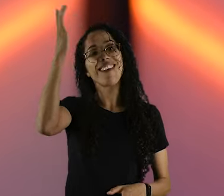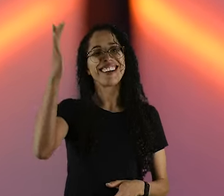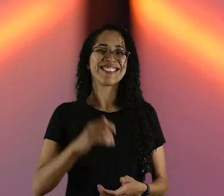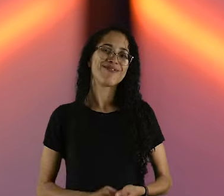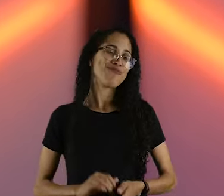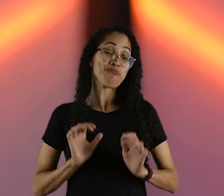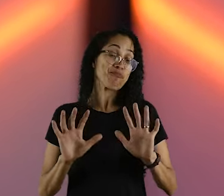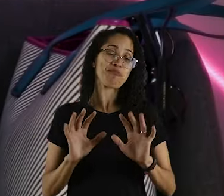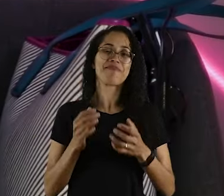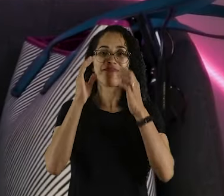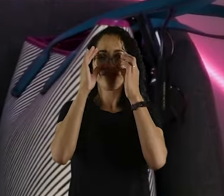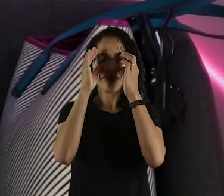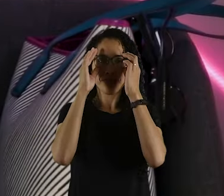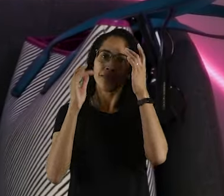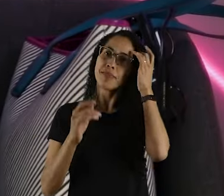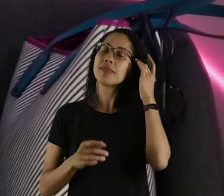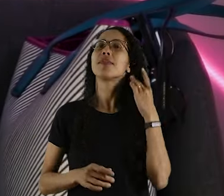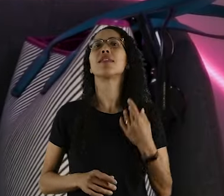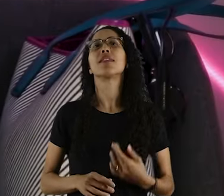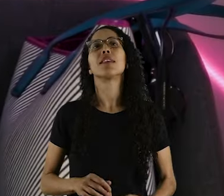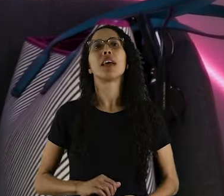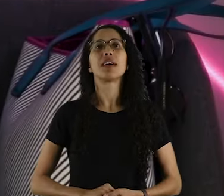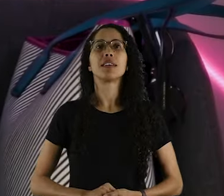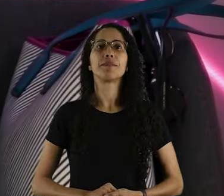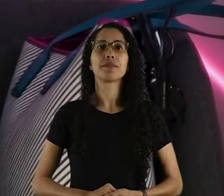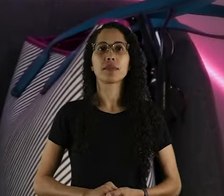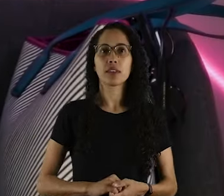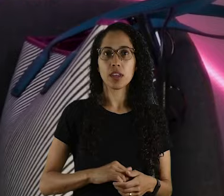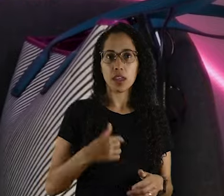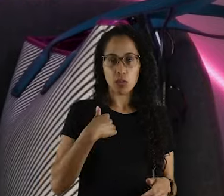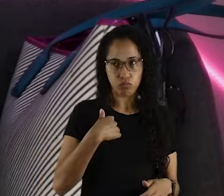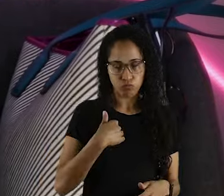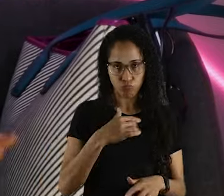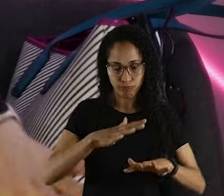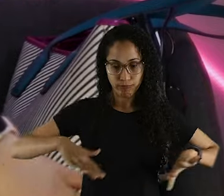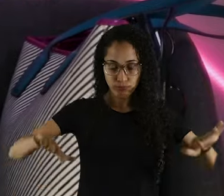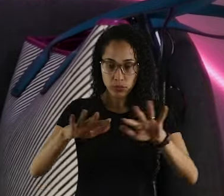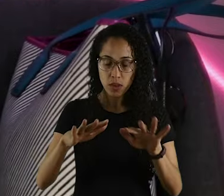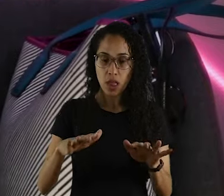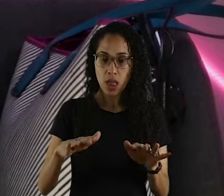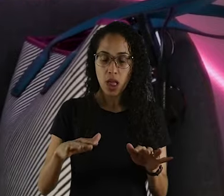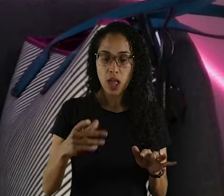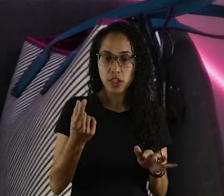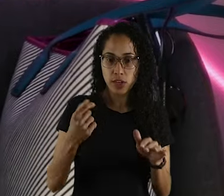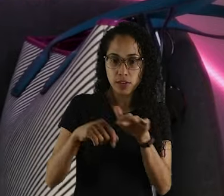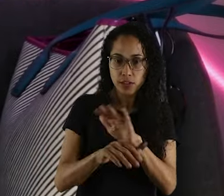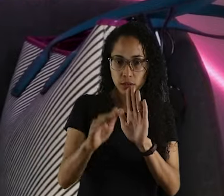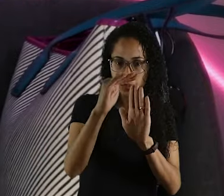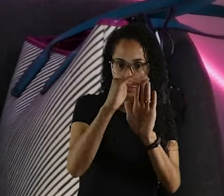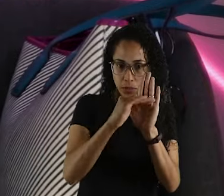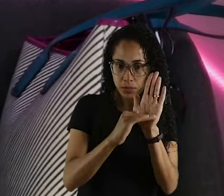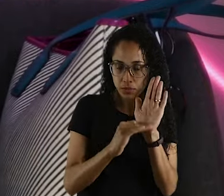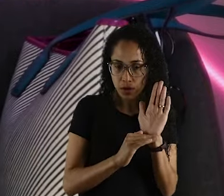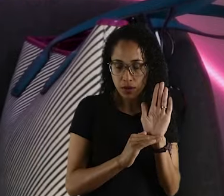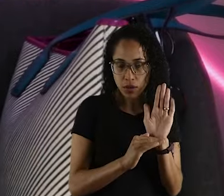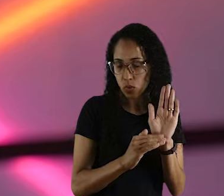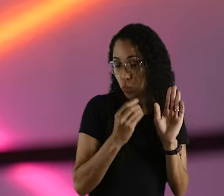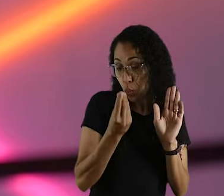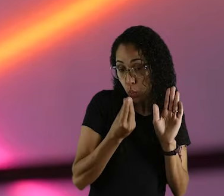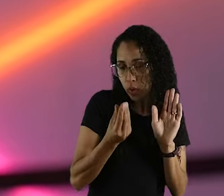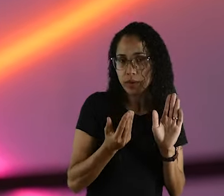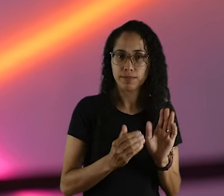o que eu tenho para dizer. Tô colando aqui na minha carteira de investimento aqui o que eu tenho de cada um, assim, de qual tipo